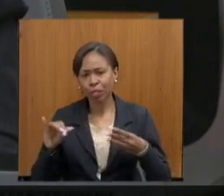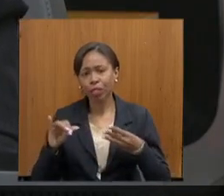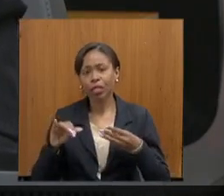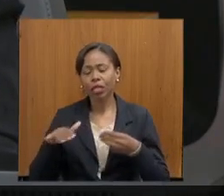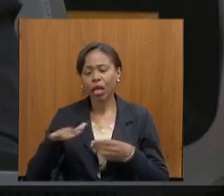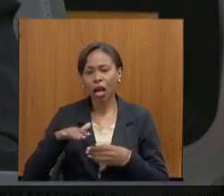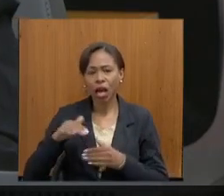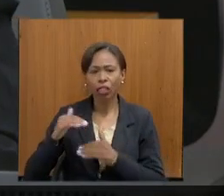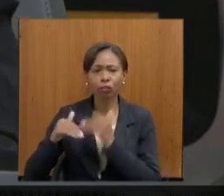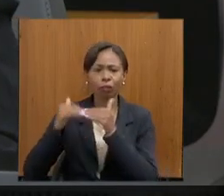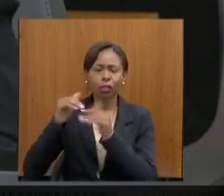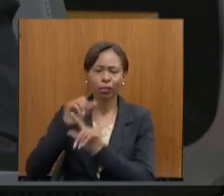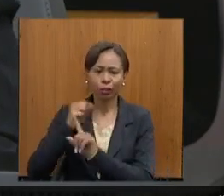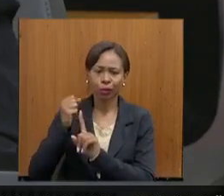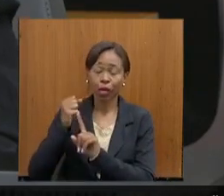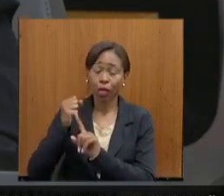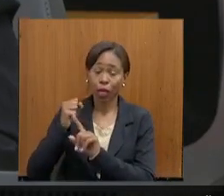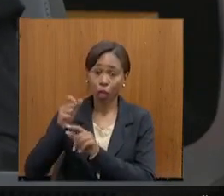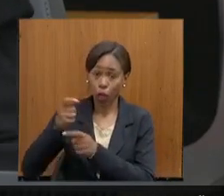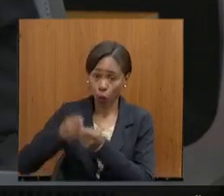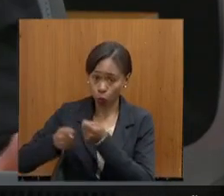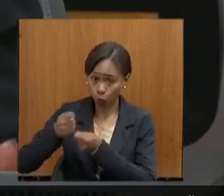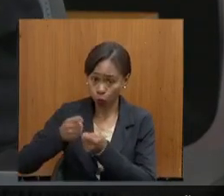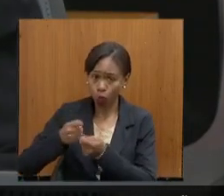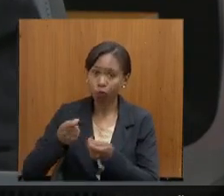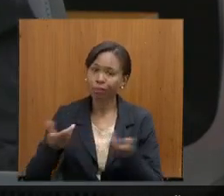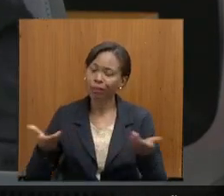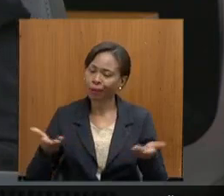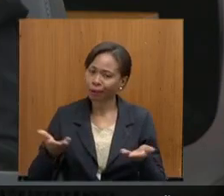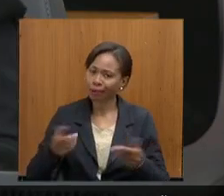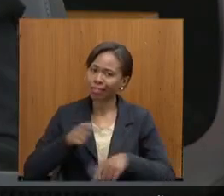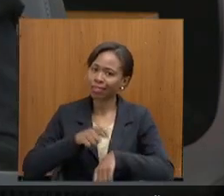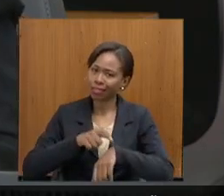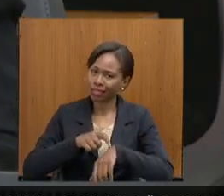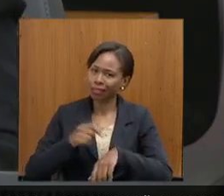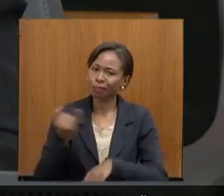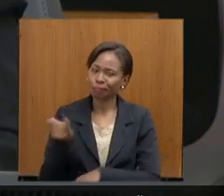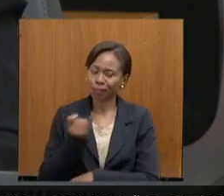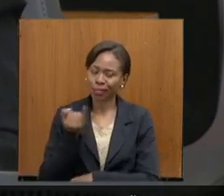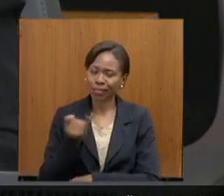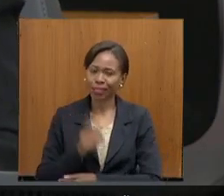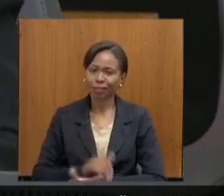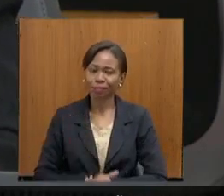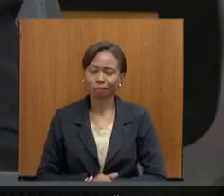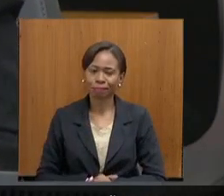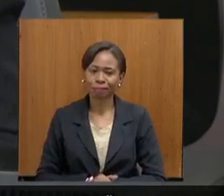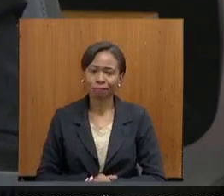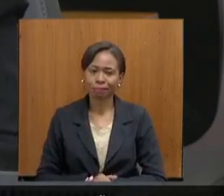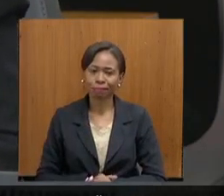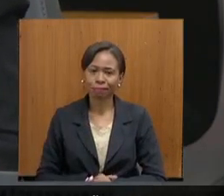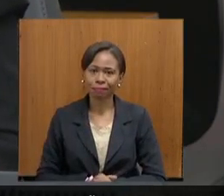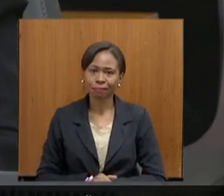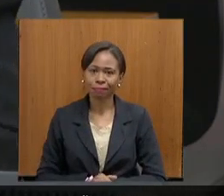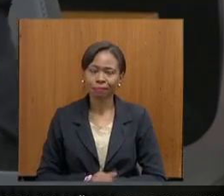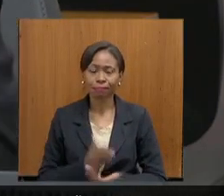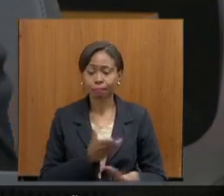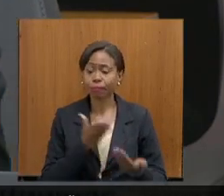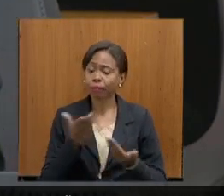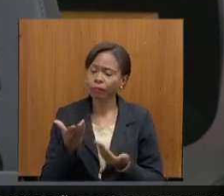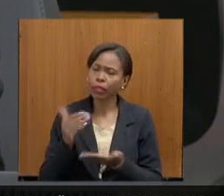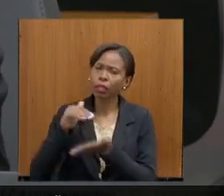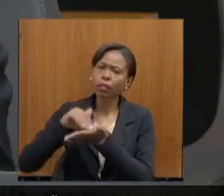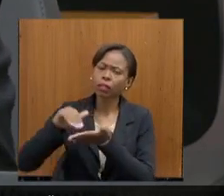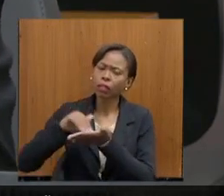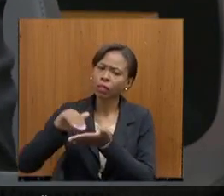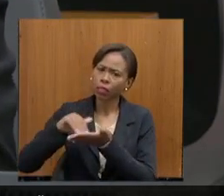econômico nesta tarde muito importante para todos nós caríssimos parlamentares Eu Quero me dirigir a nossa secretário